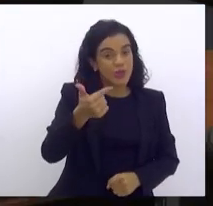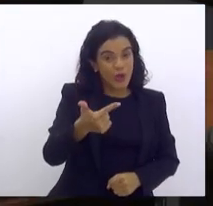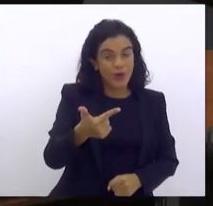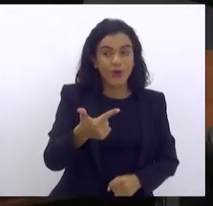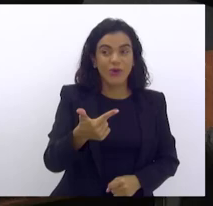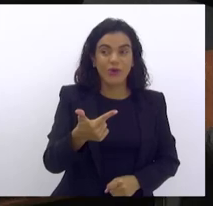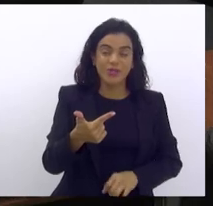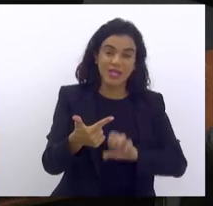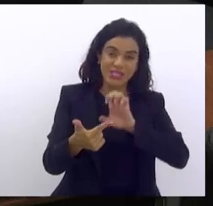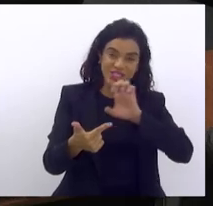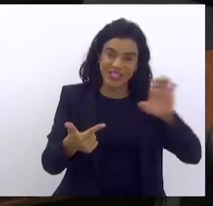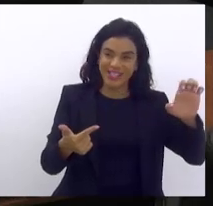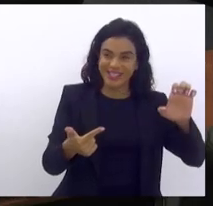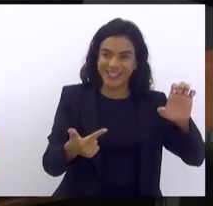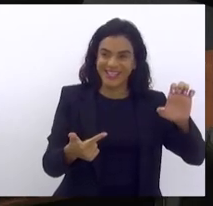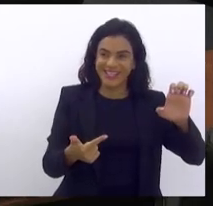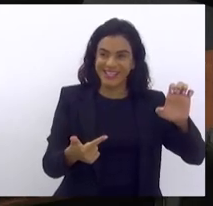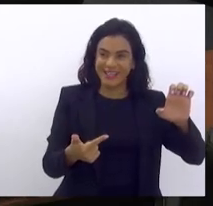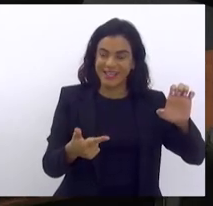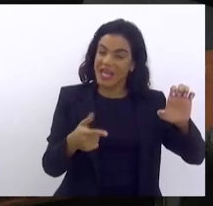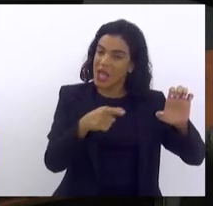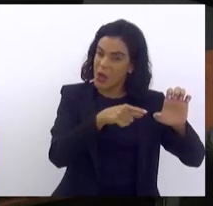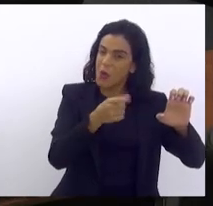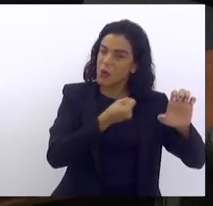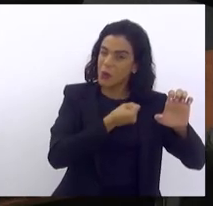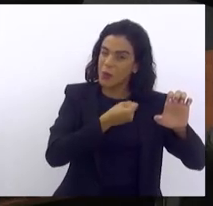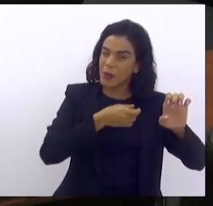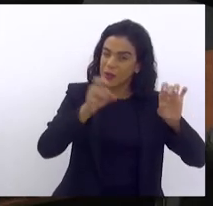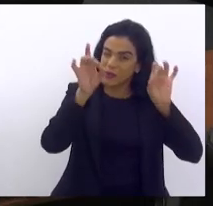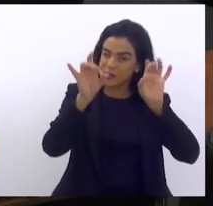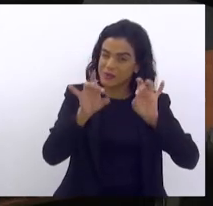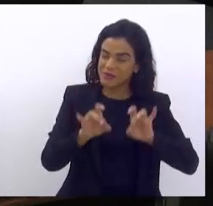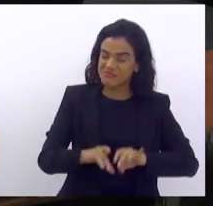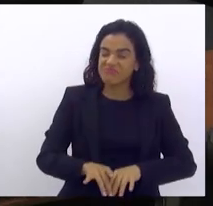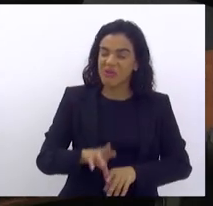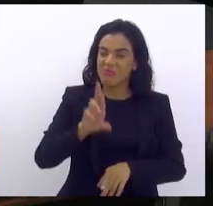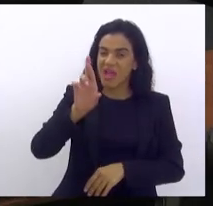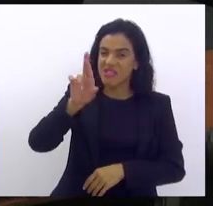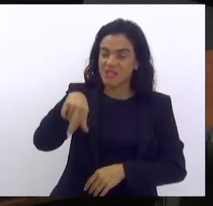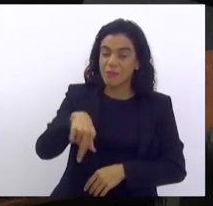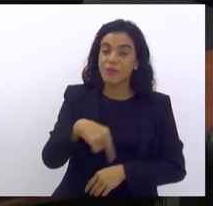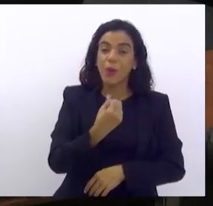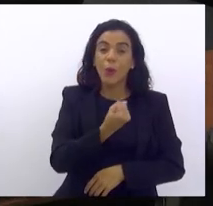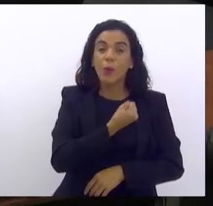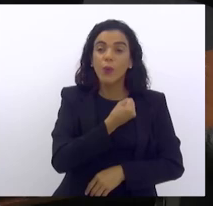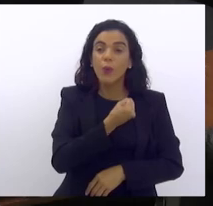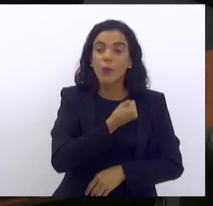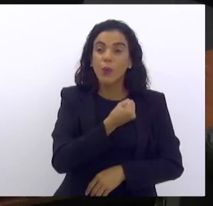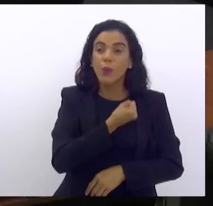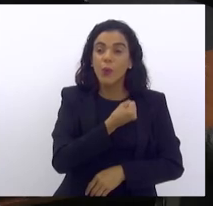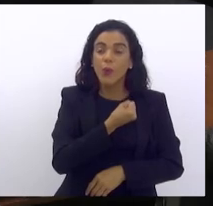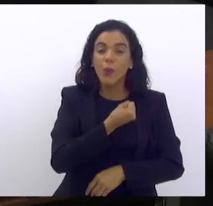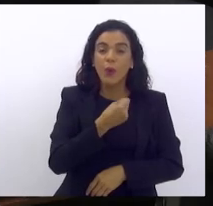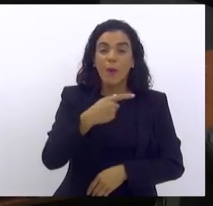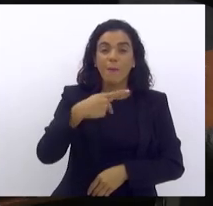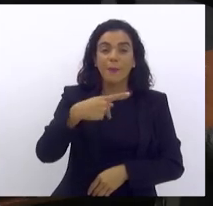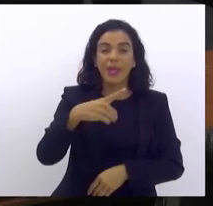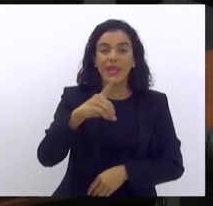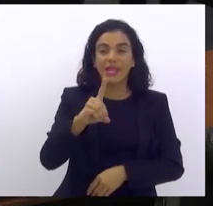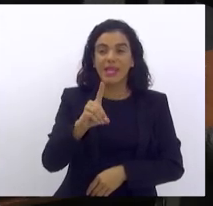à esquerda. Esse número é muito especial, o senhor tem toda a razão. E também é o número do